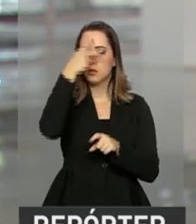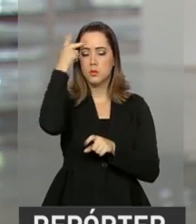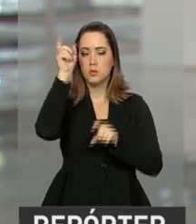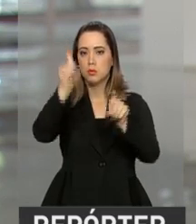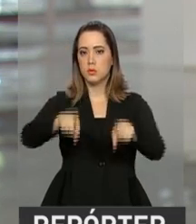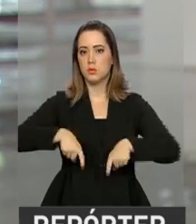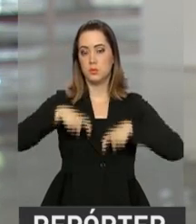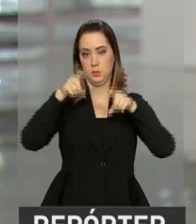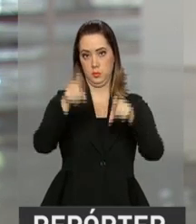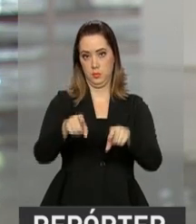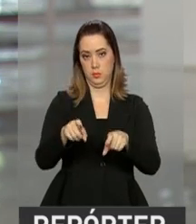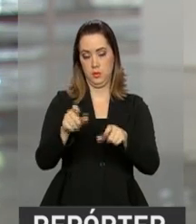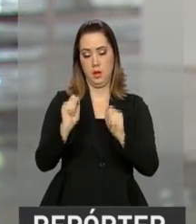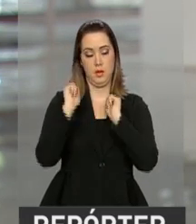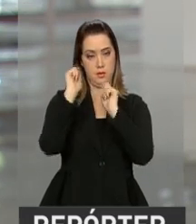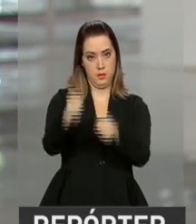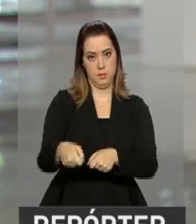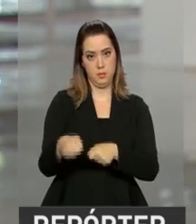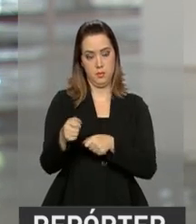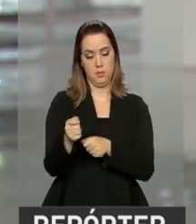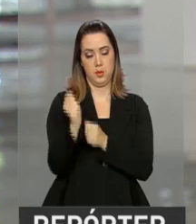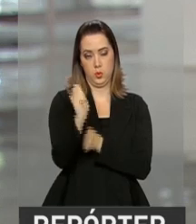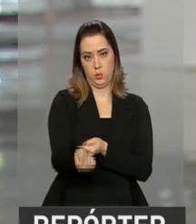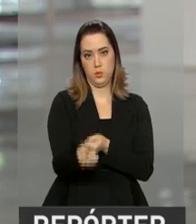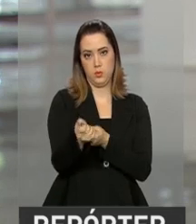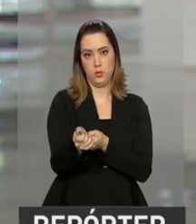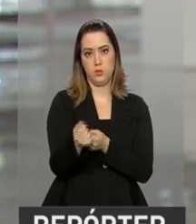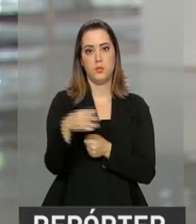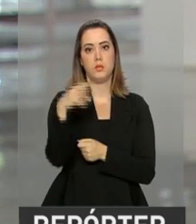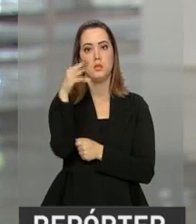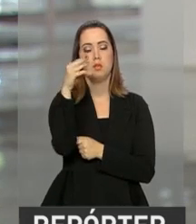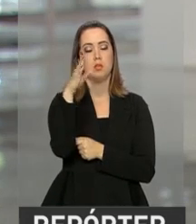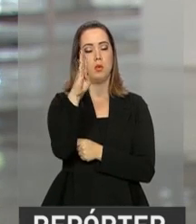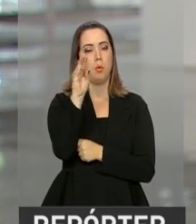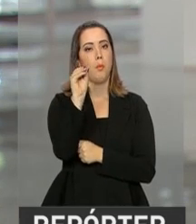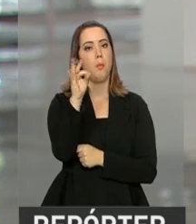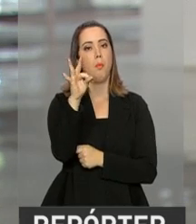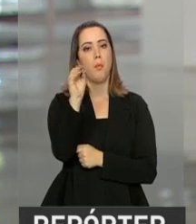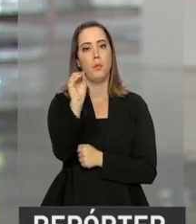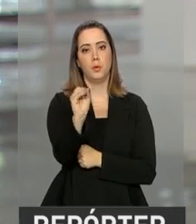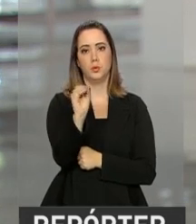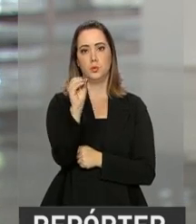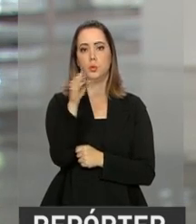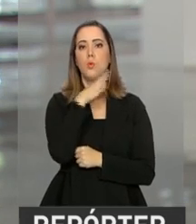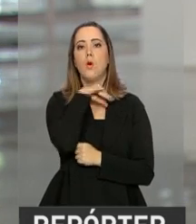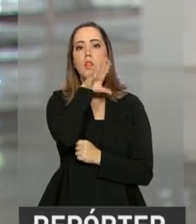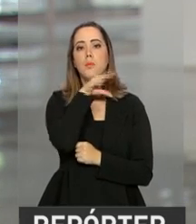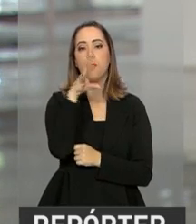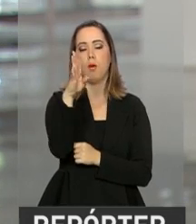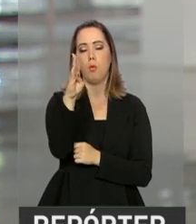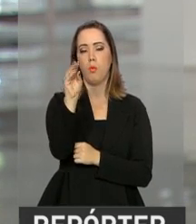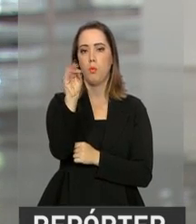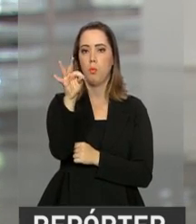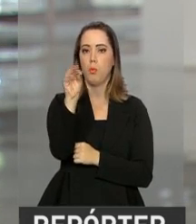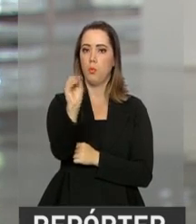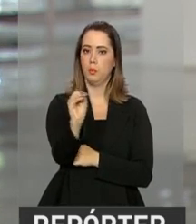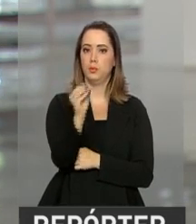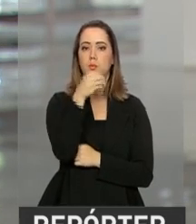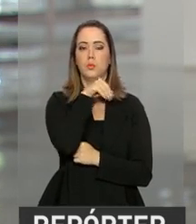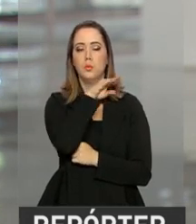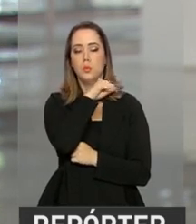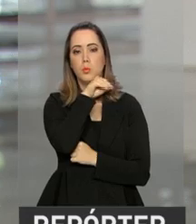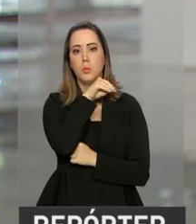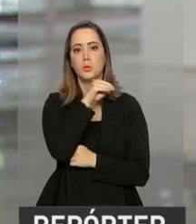Laguna Renata esses botos eles são chamados de pescadores porque eles ajudam a população local da região do Sul de Santa